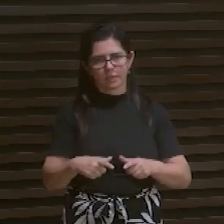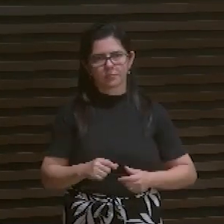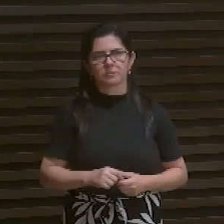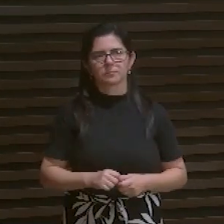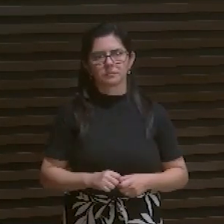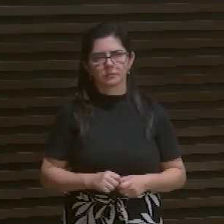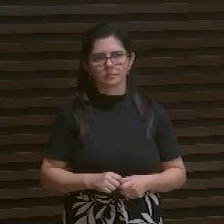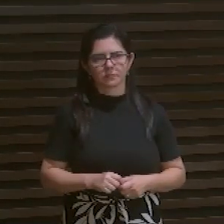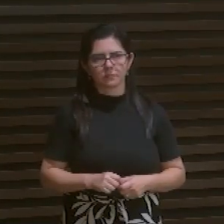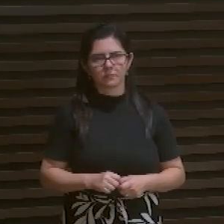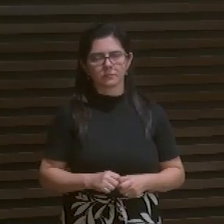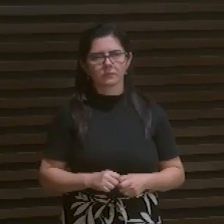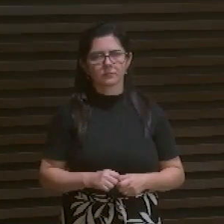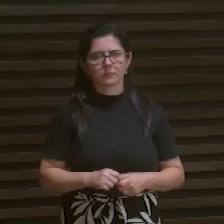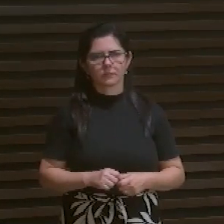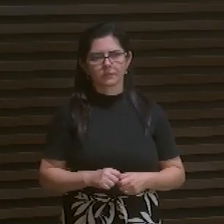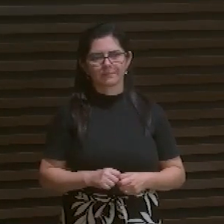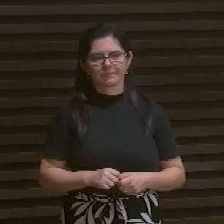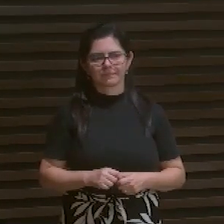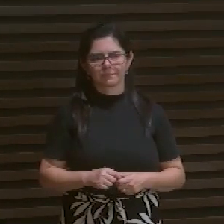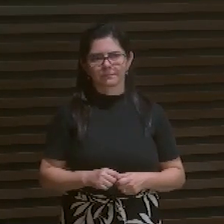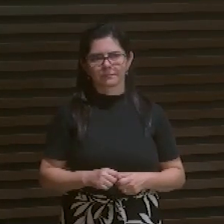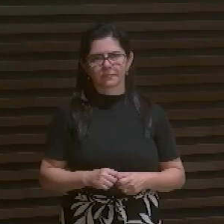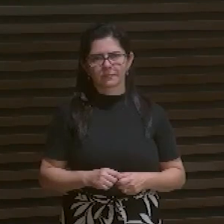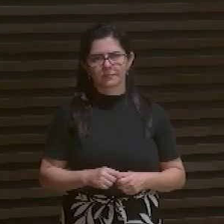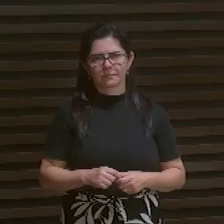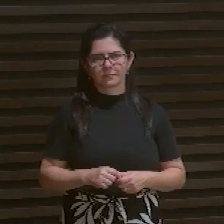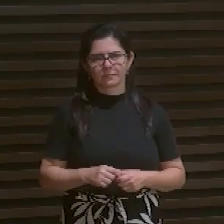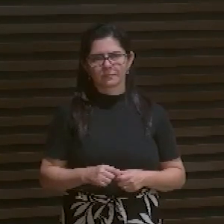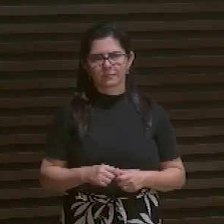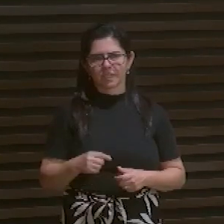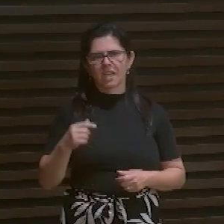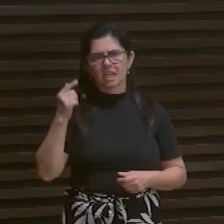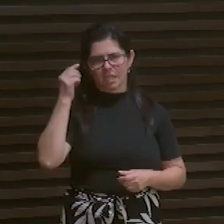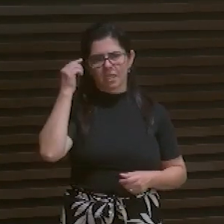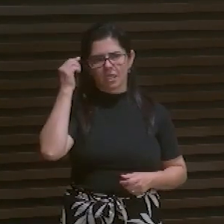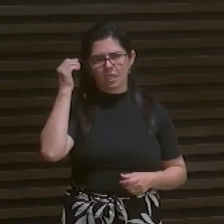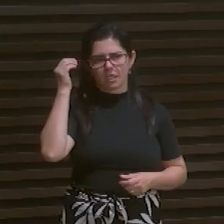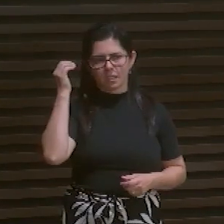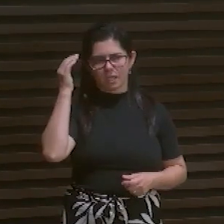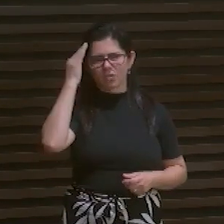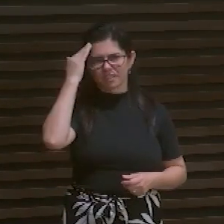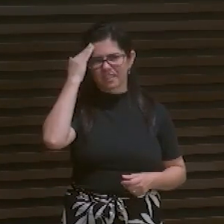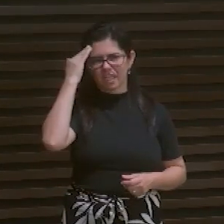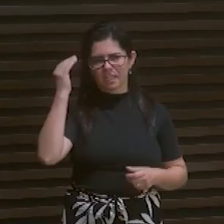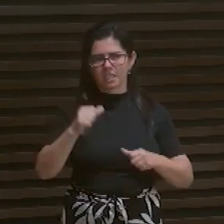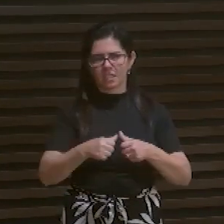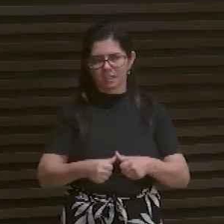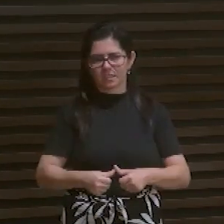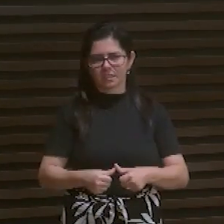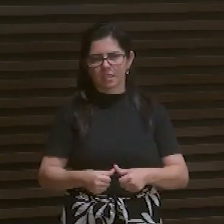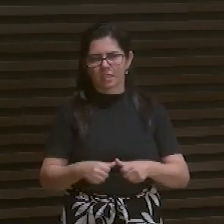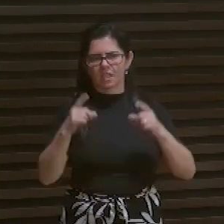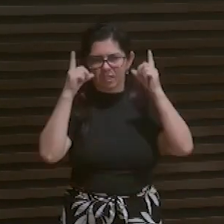Então, assim, eu sei que isso gera um desconforto, né? Porque Principalmente para aqueles que defendem